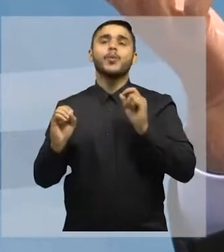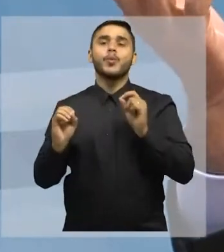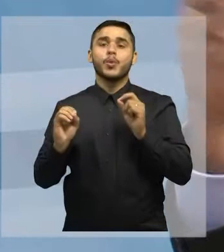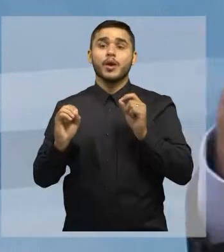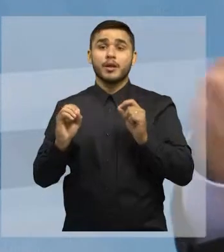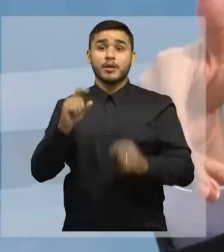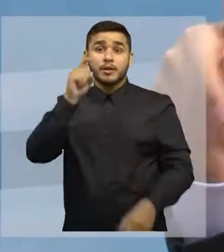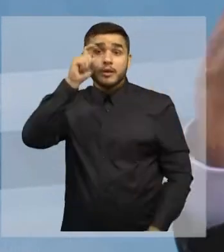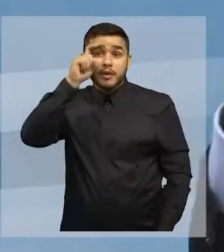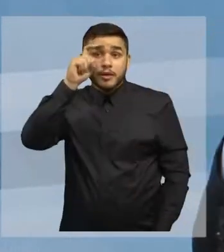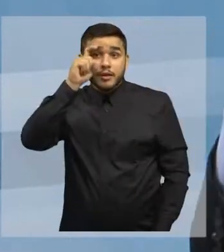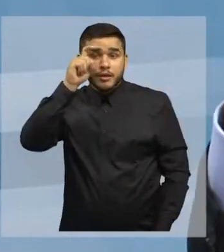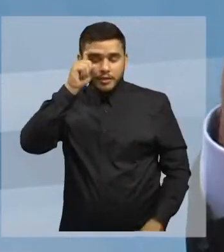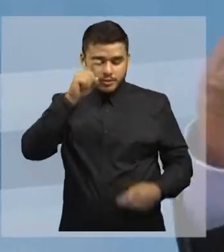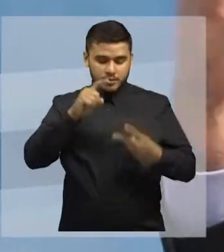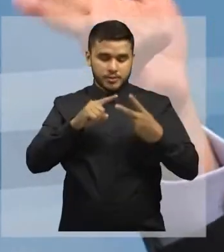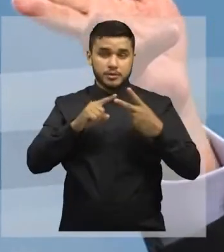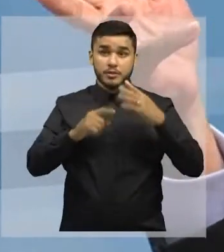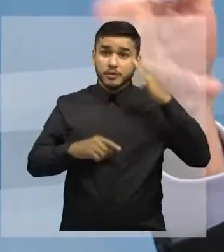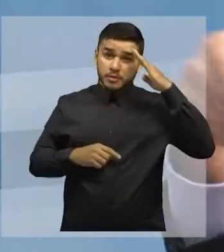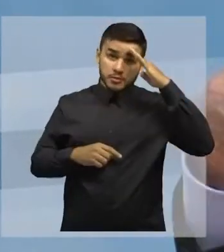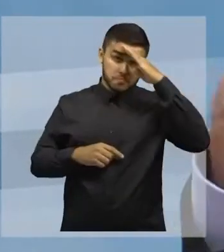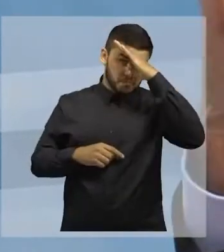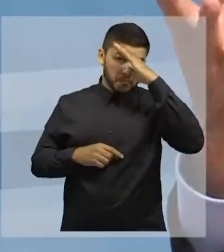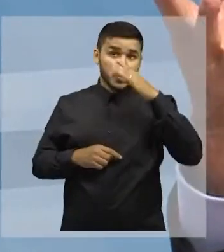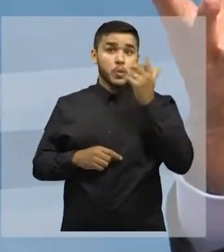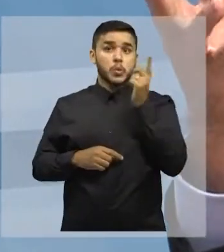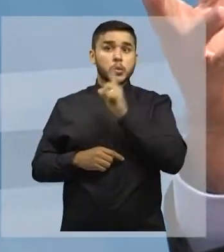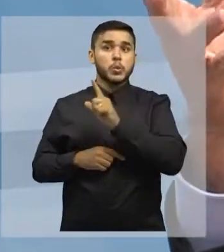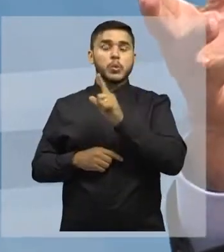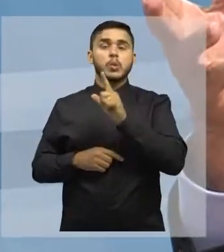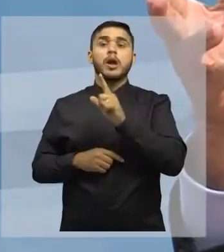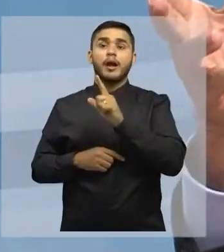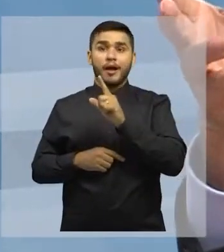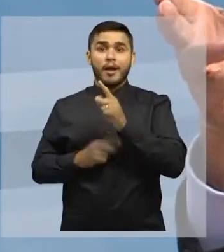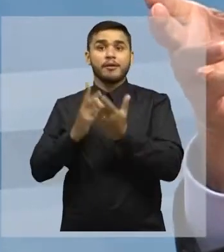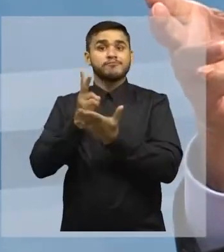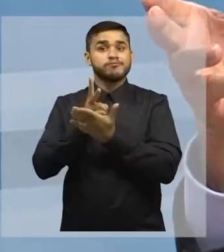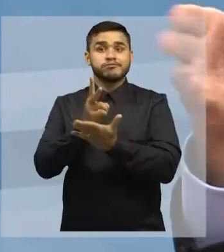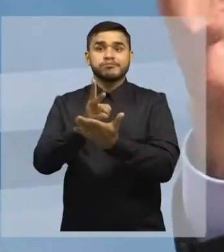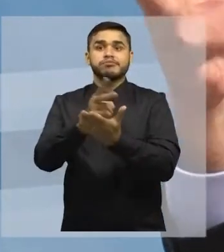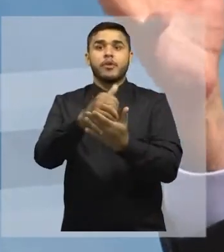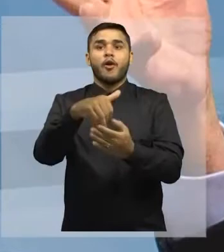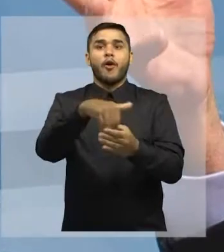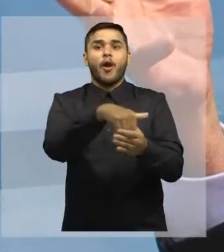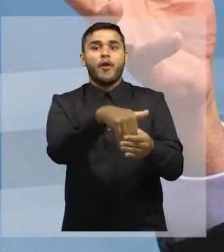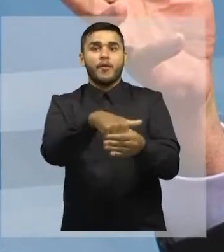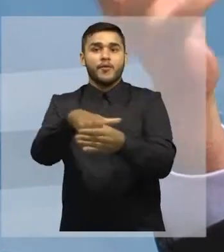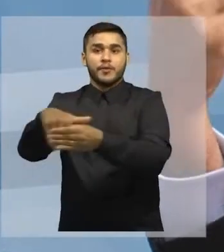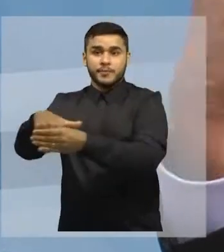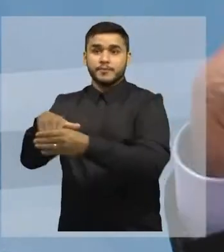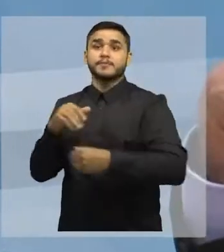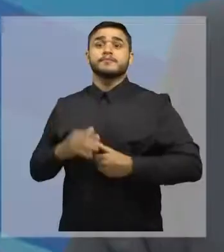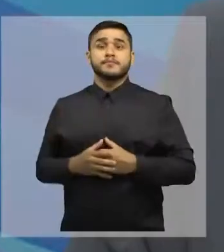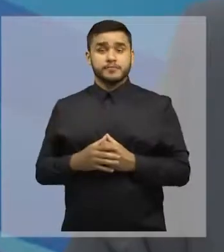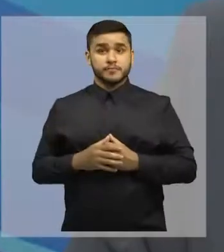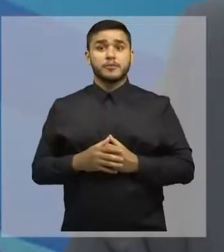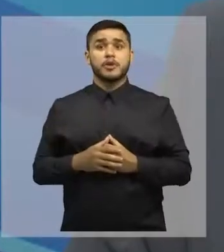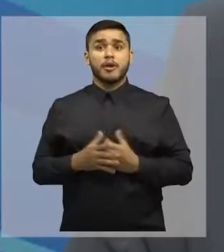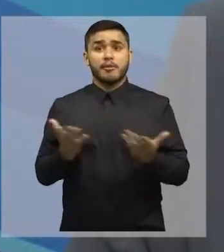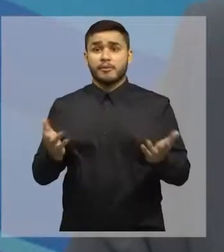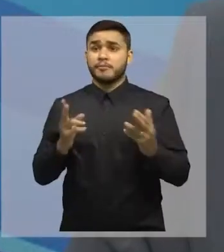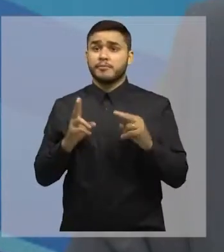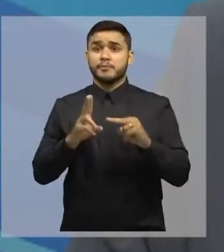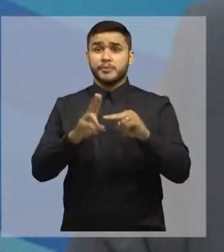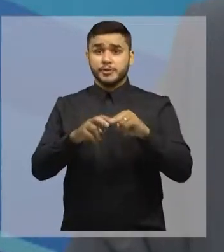que a preço de hoje seria imbatível numa sucessão, não apenas por valores intrínsecos